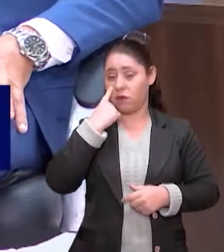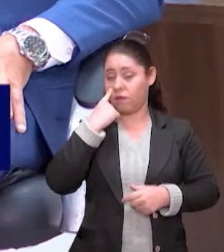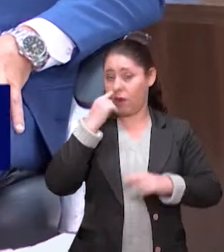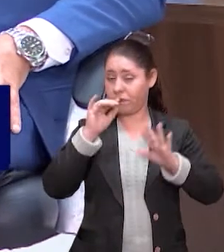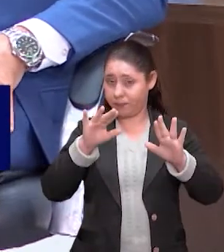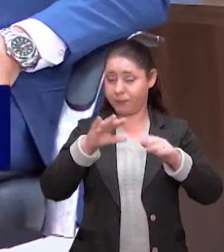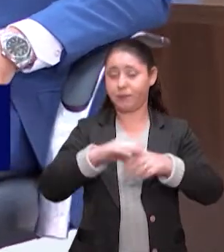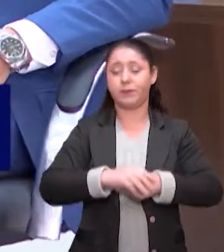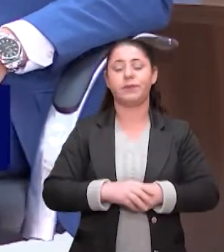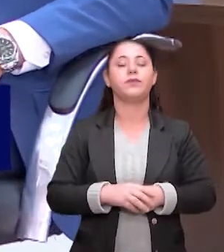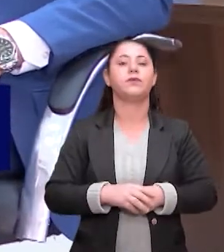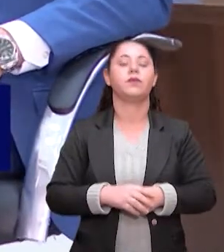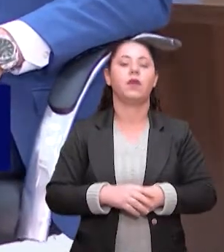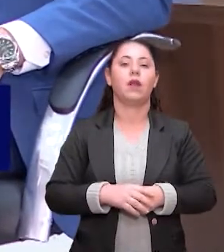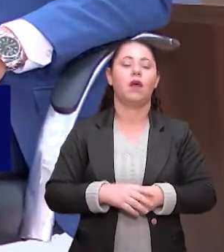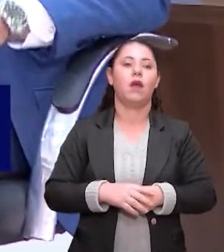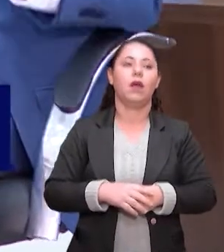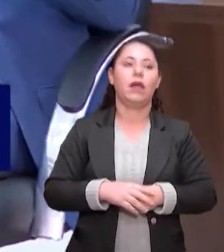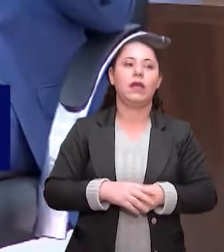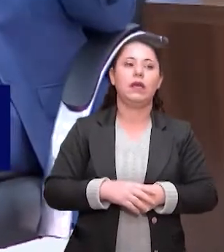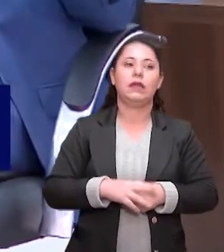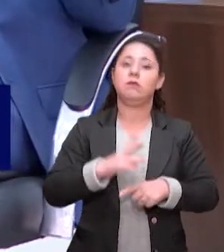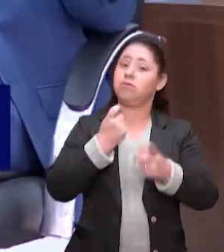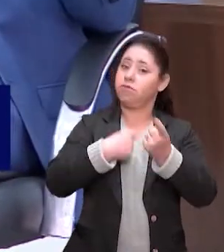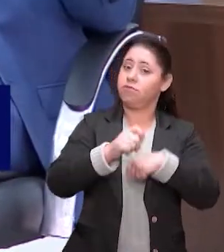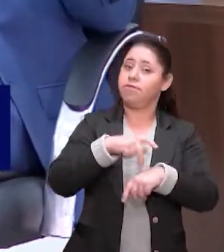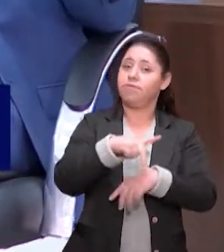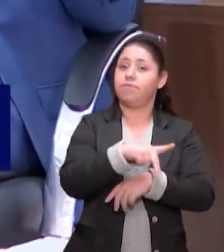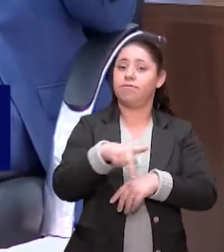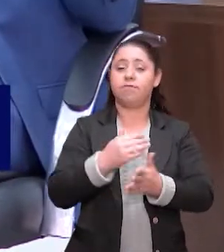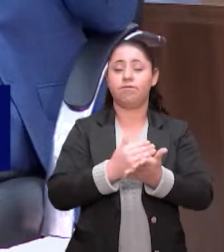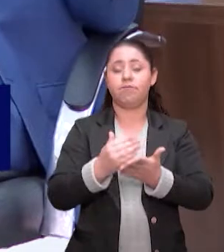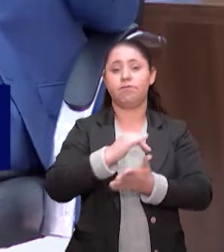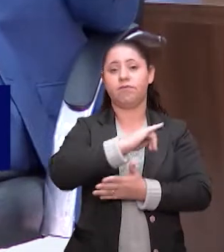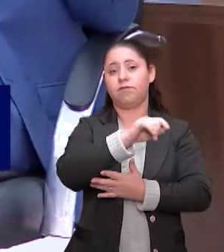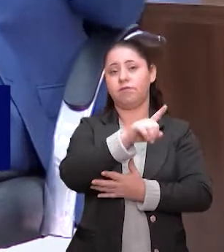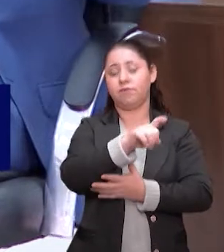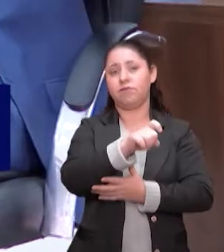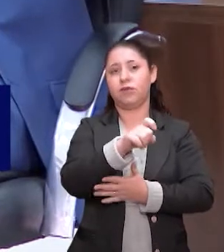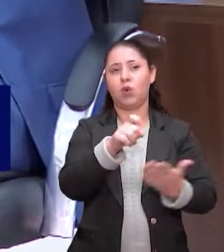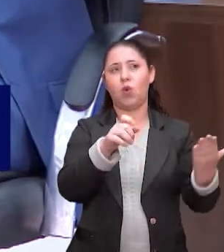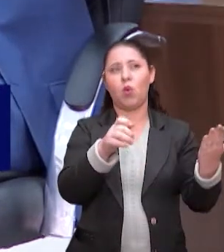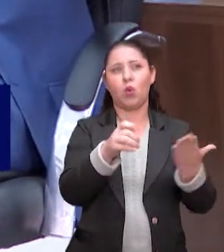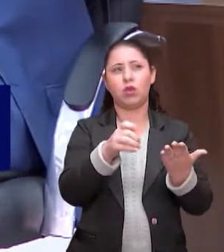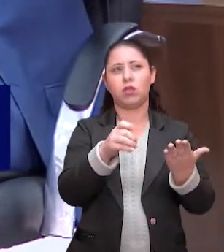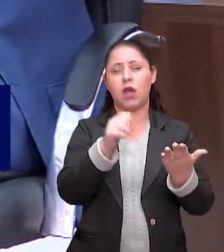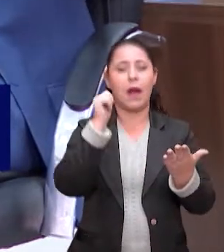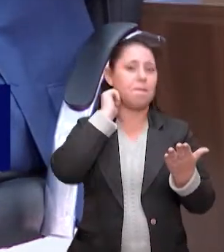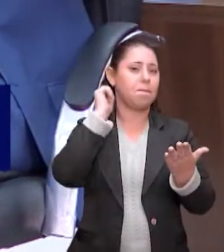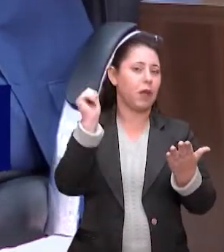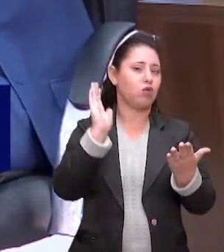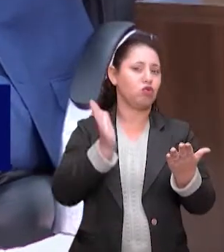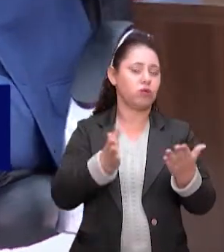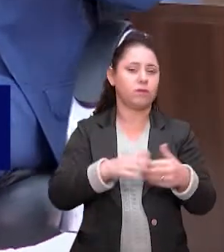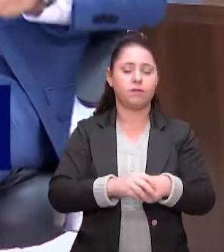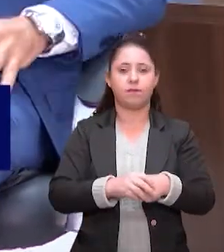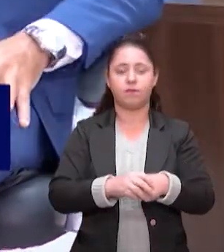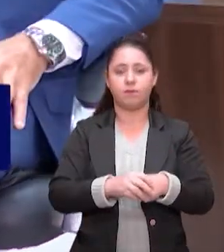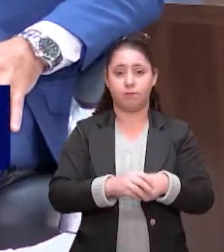interessante. O exercício da presidência, né, eu comecei aqui em janeiro, nós estamos hoje em